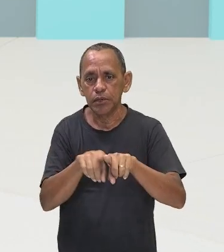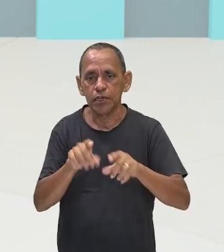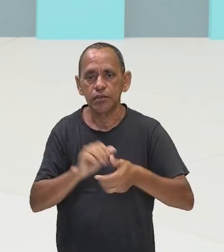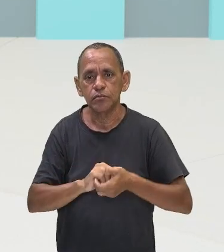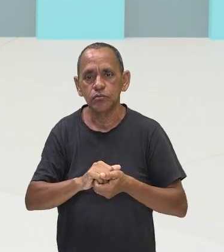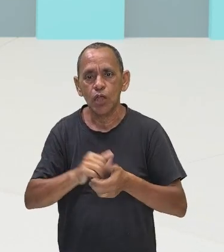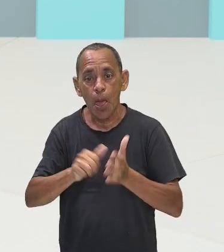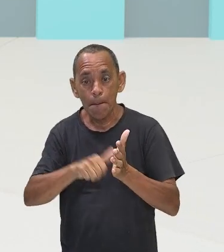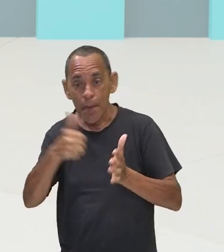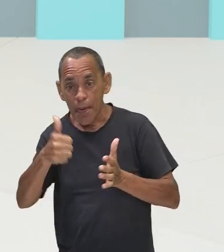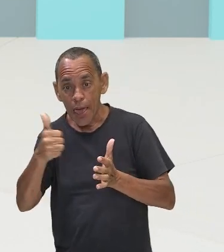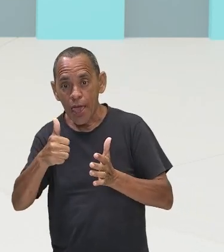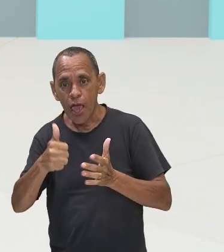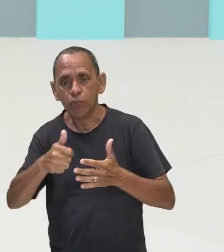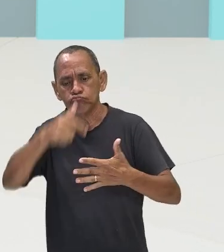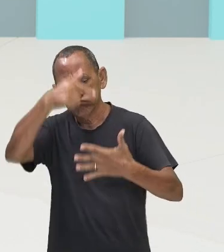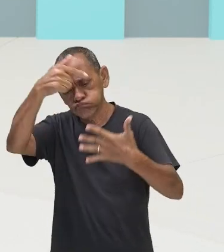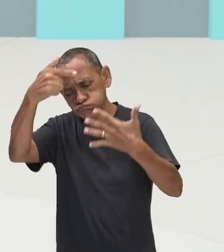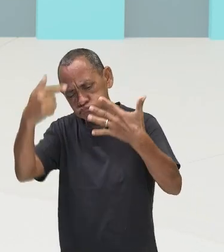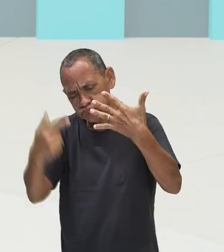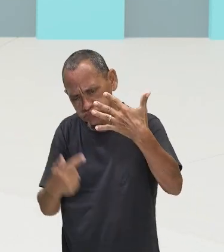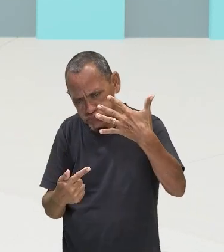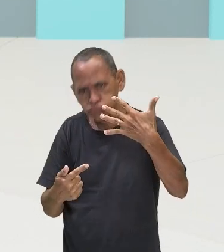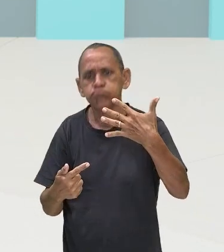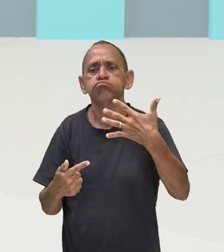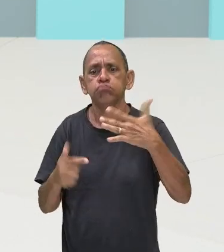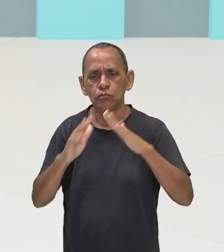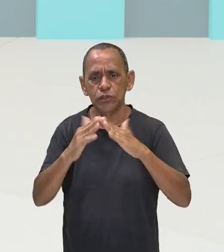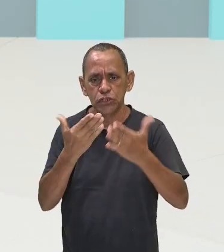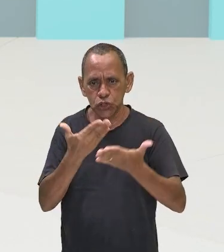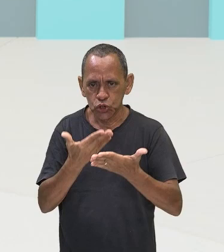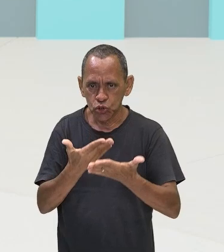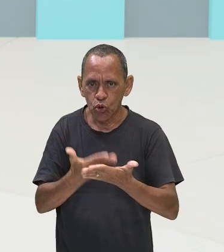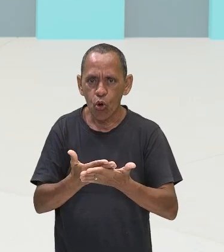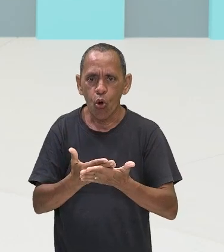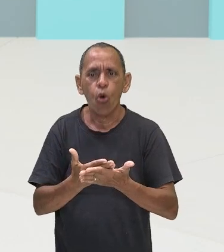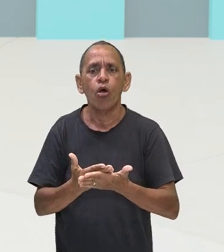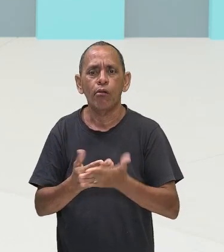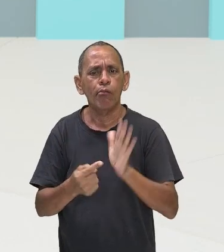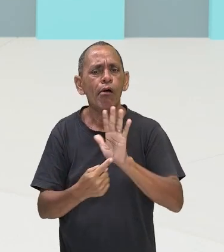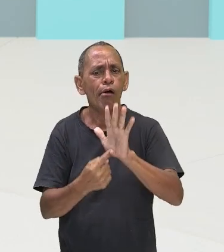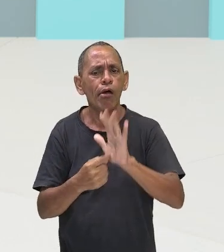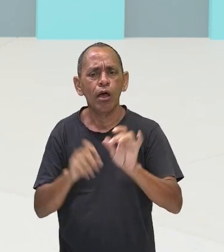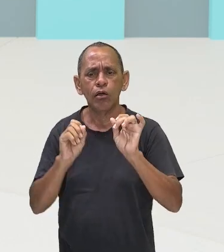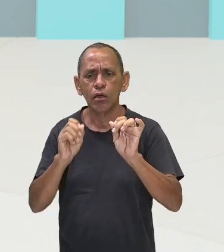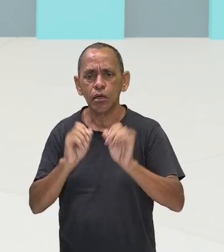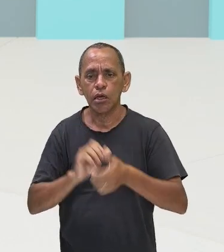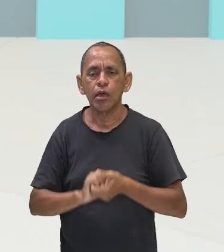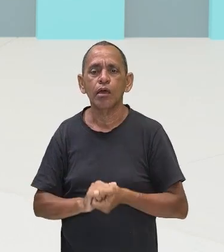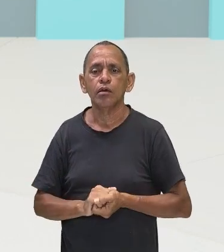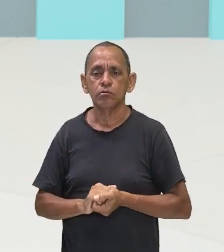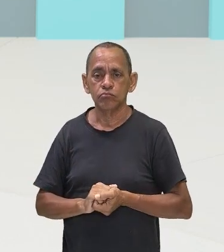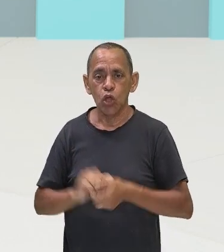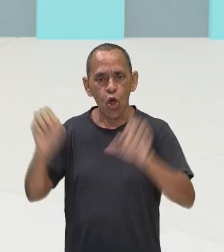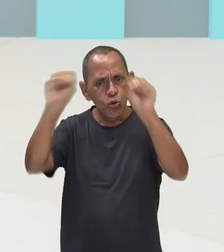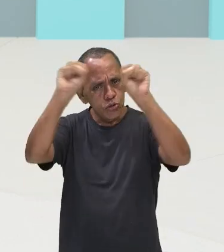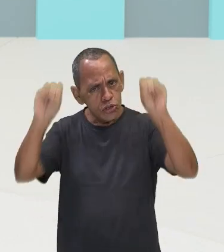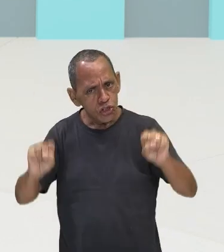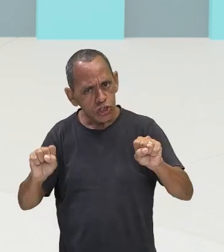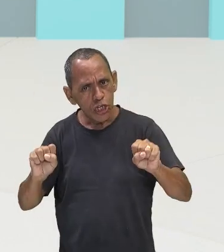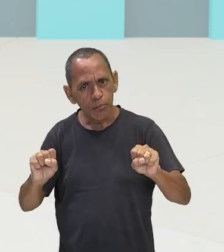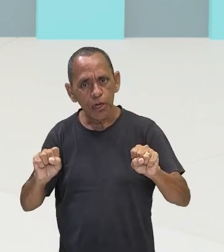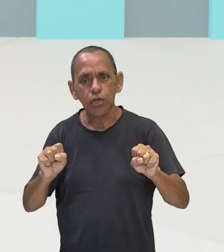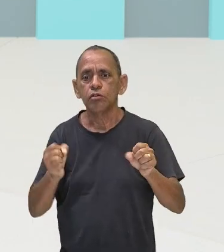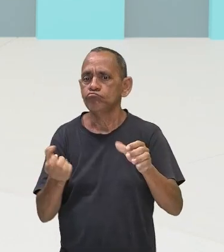cabe pontuar que as instituições de ensino apresentam, em sua maioria, um sistema pouco inclusivo. Em segundo lugar, e aí eu